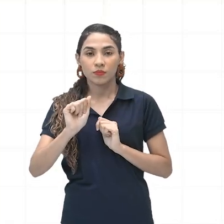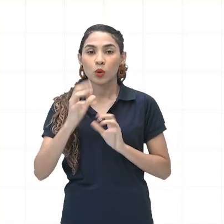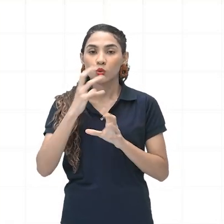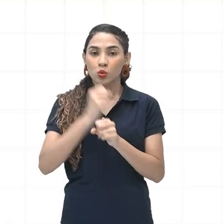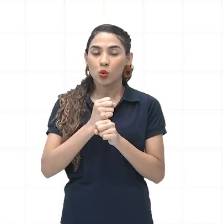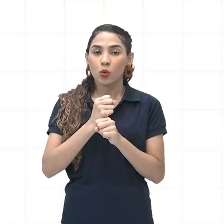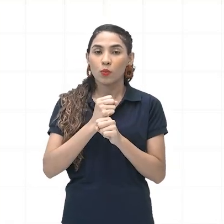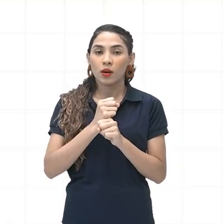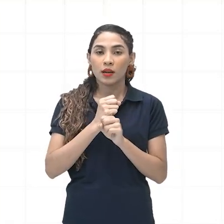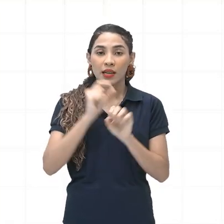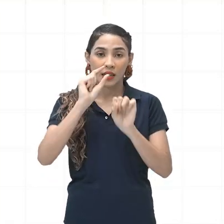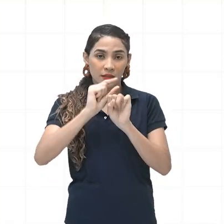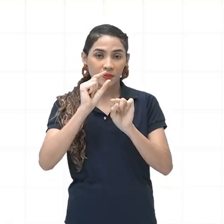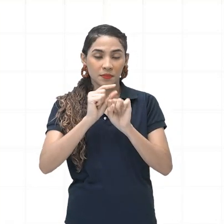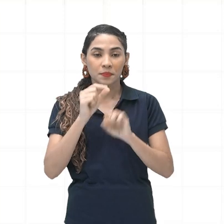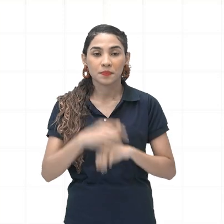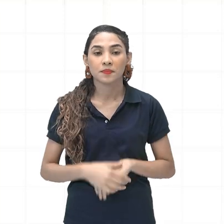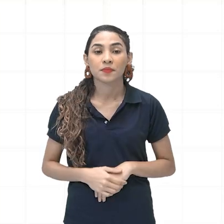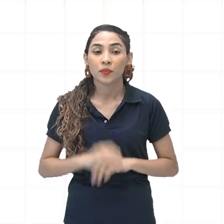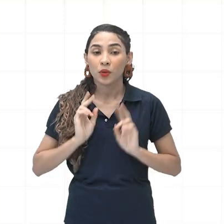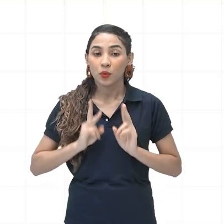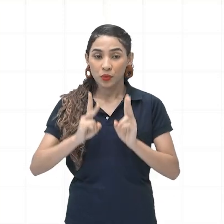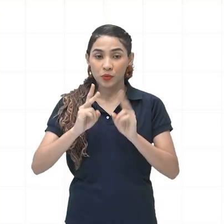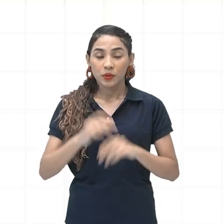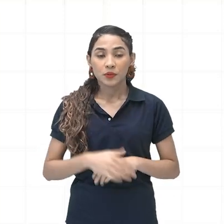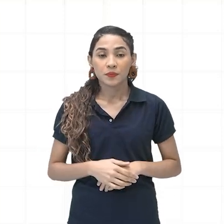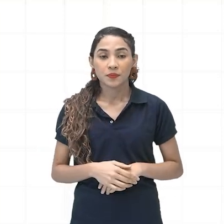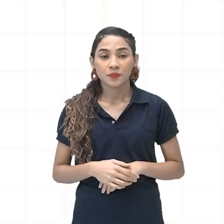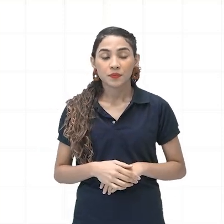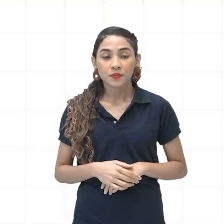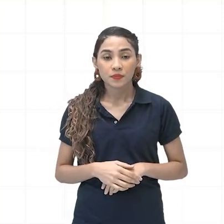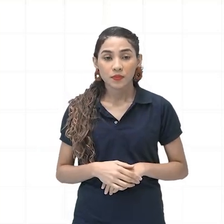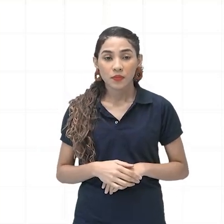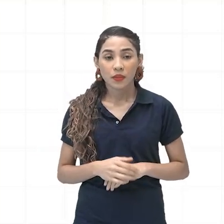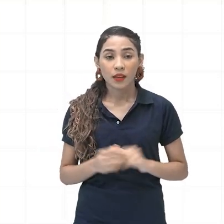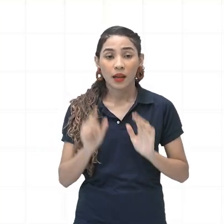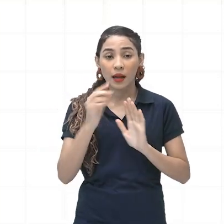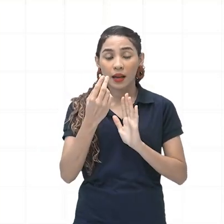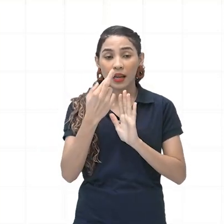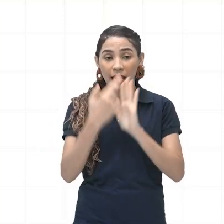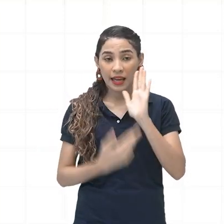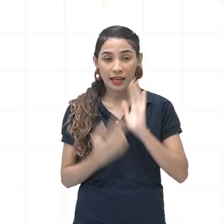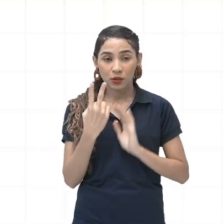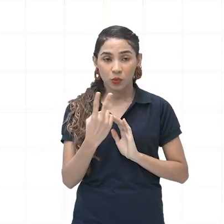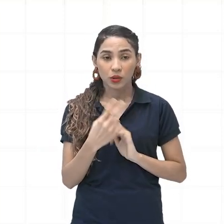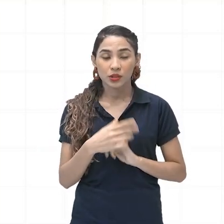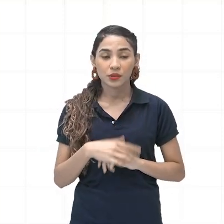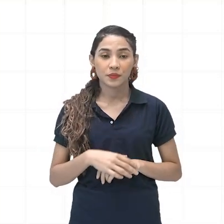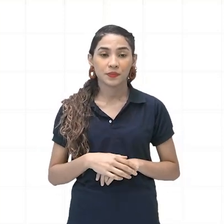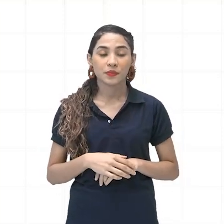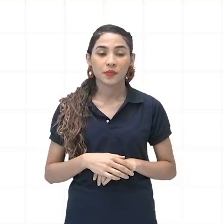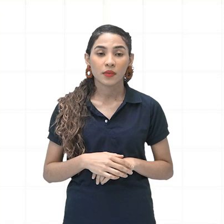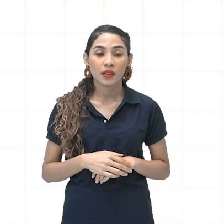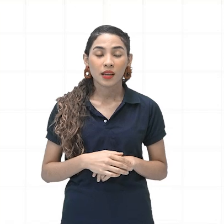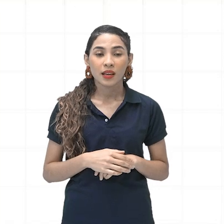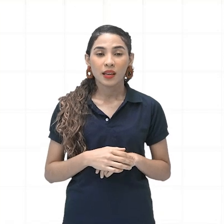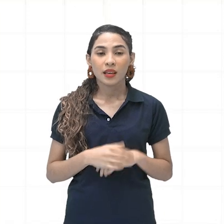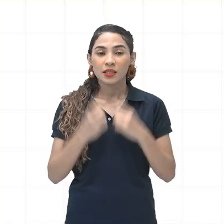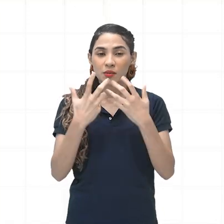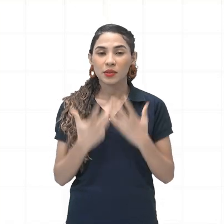da propriedade. Continuando, então, nós vamos ver a segunda propriedade, que ela fala